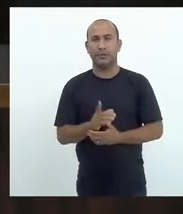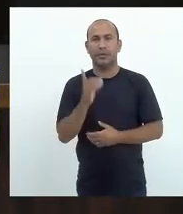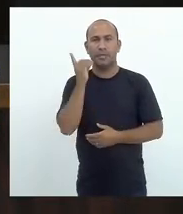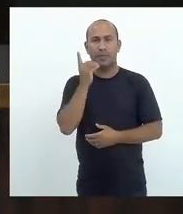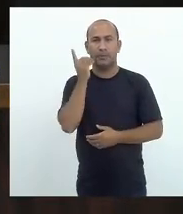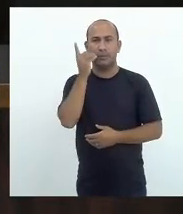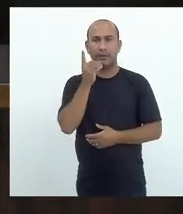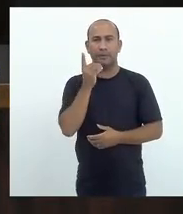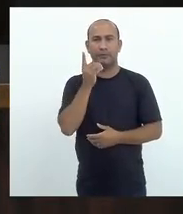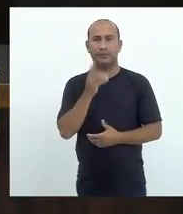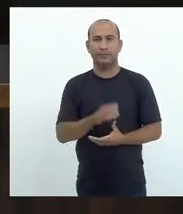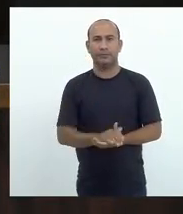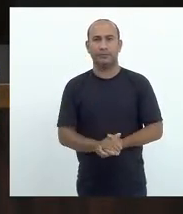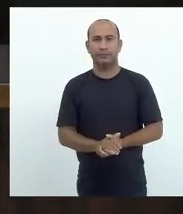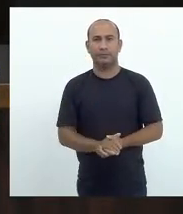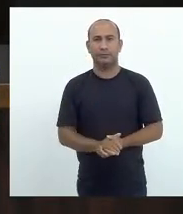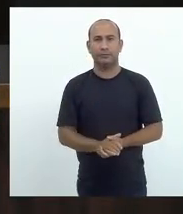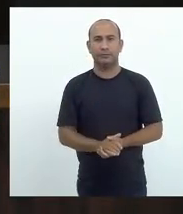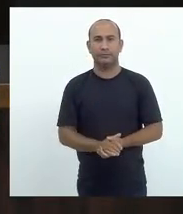deputado